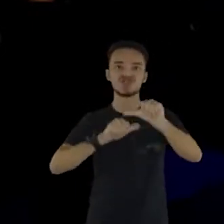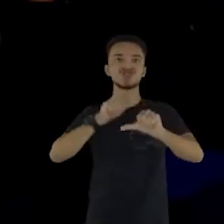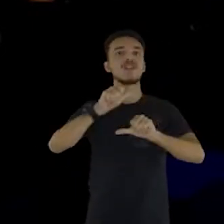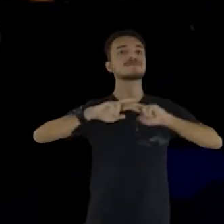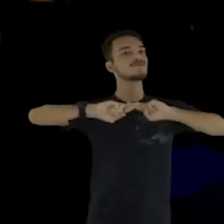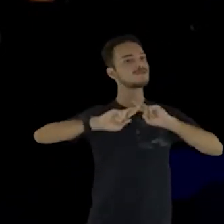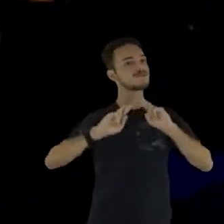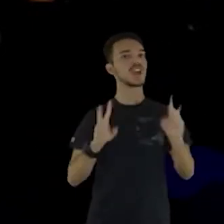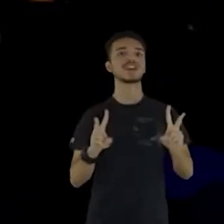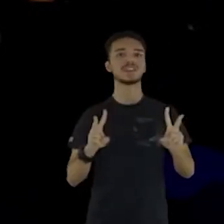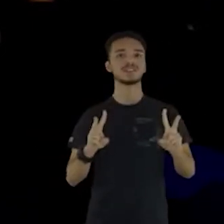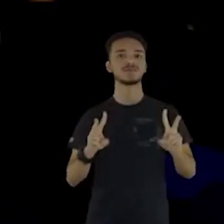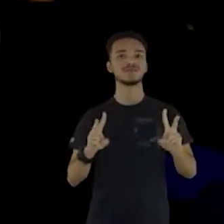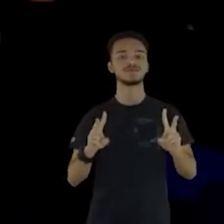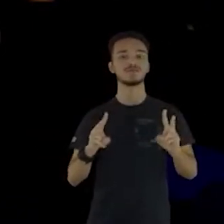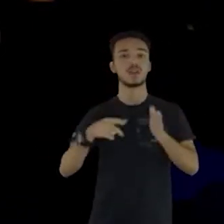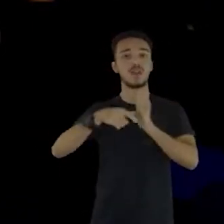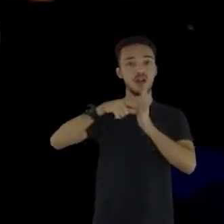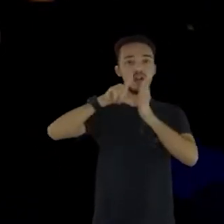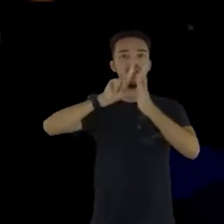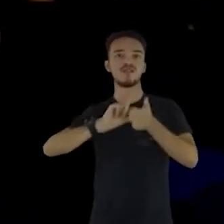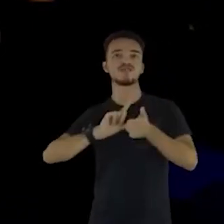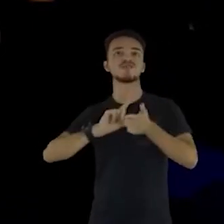seguindo a verdade em amor,